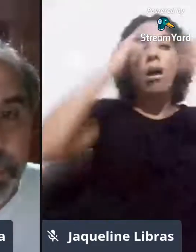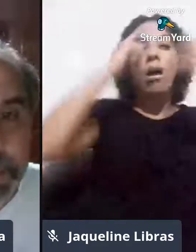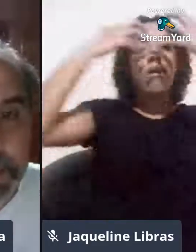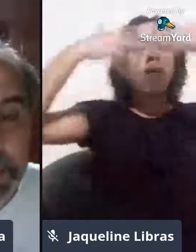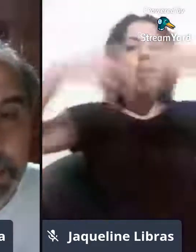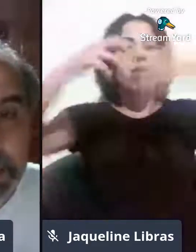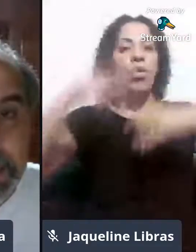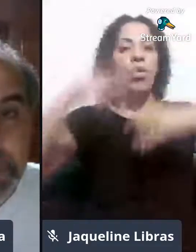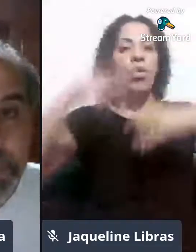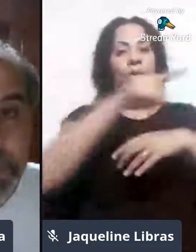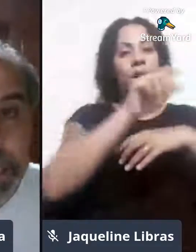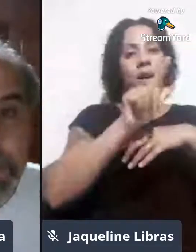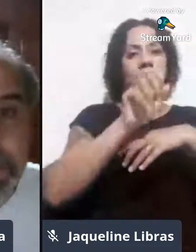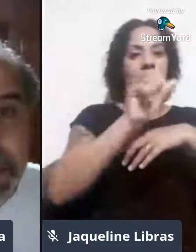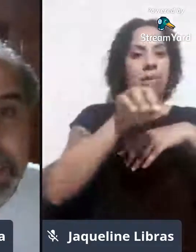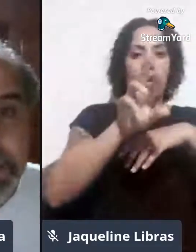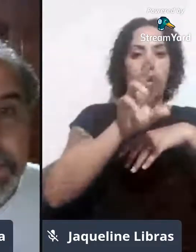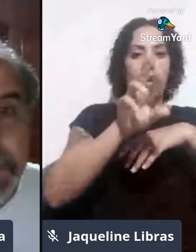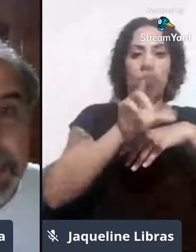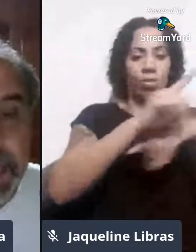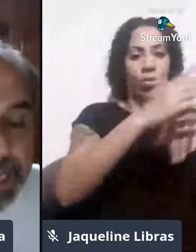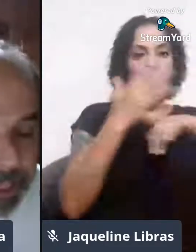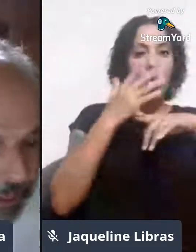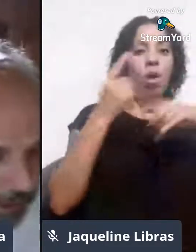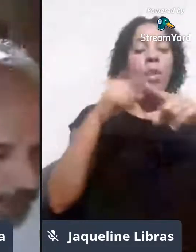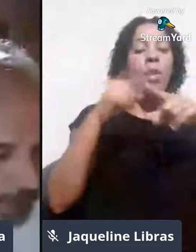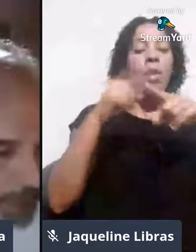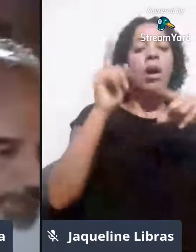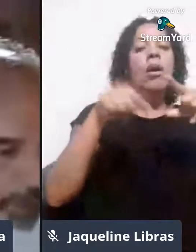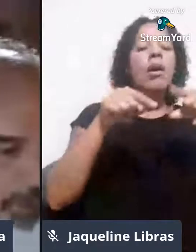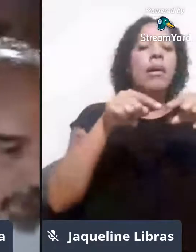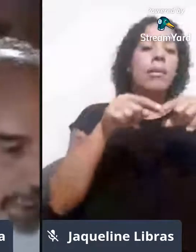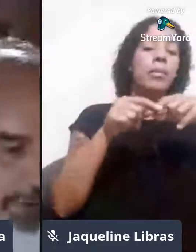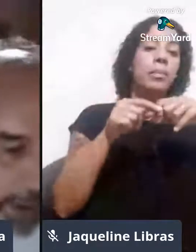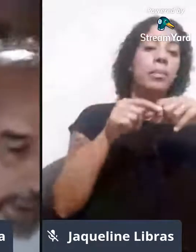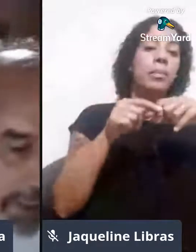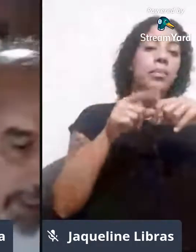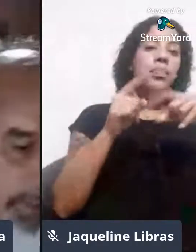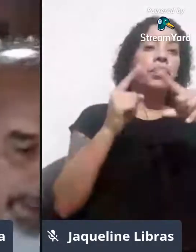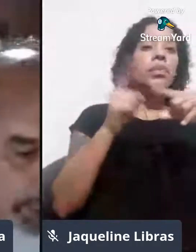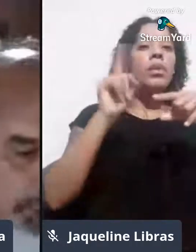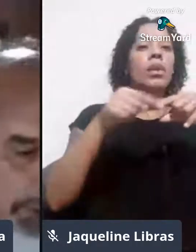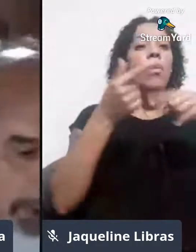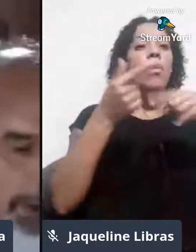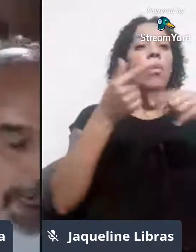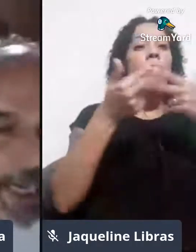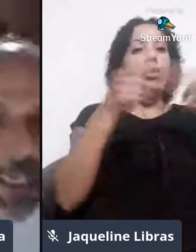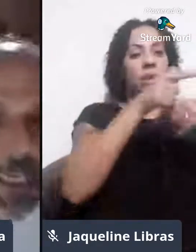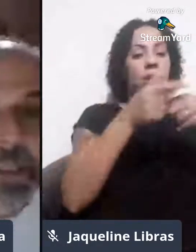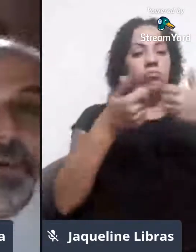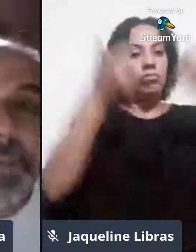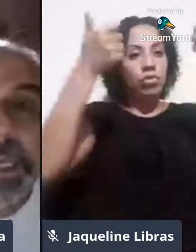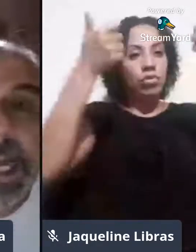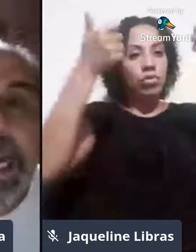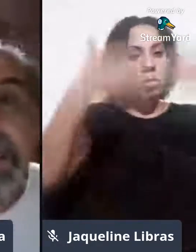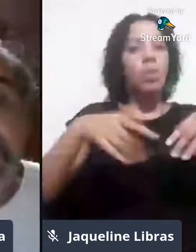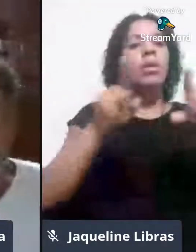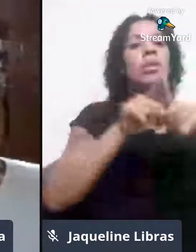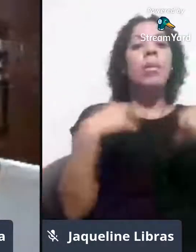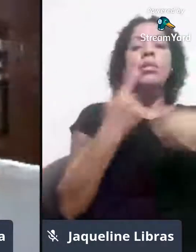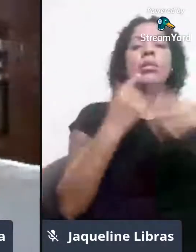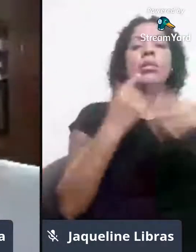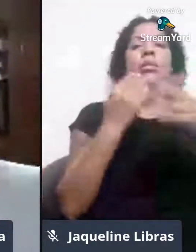nos mostrou aqui, não é? Que é uma parte também colocada, e a gente passou a querer